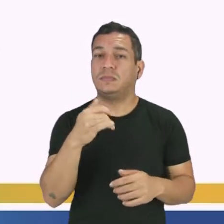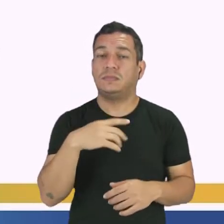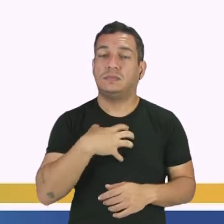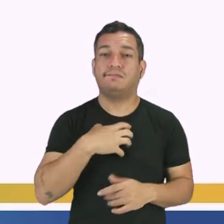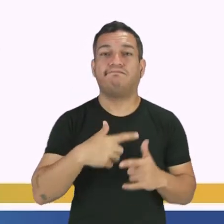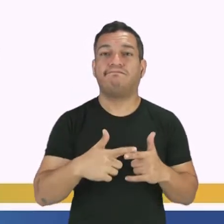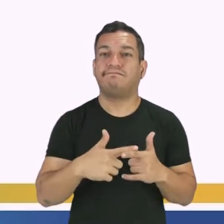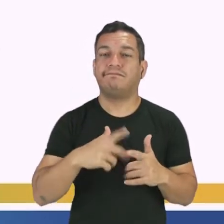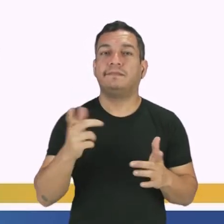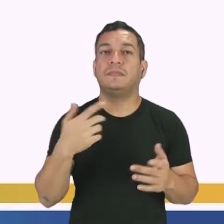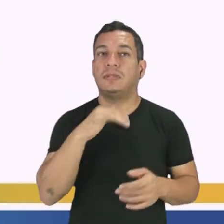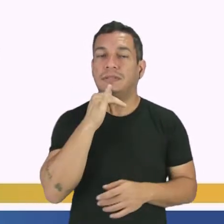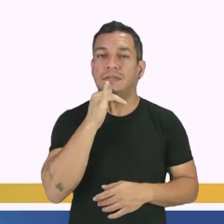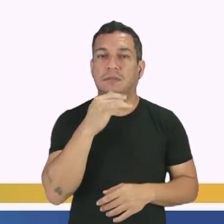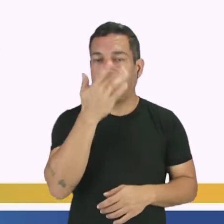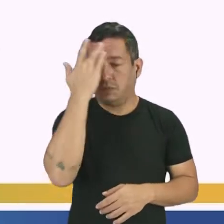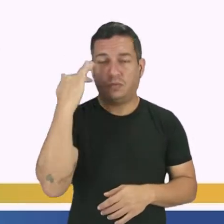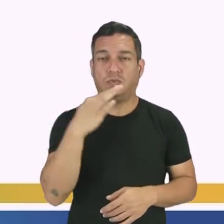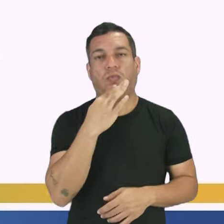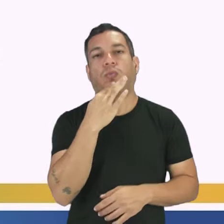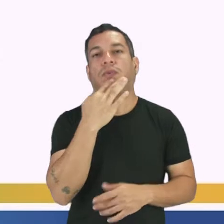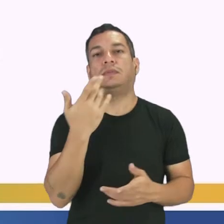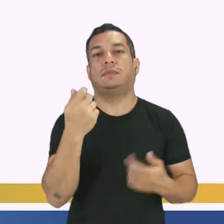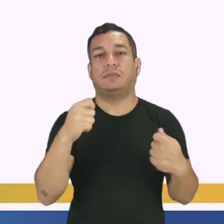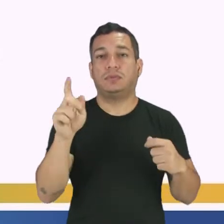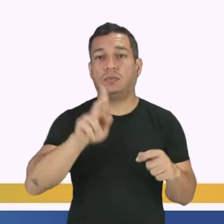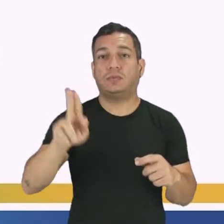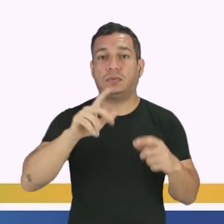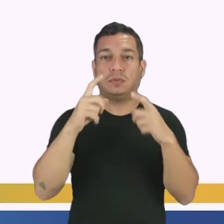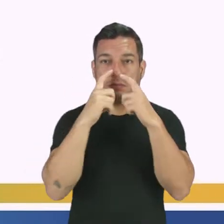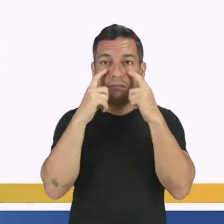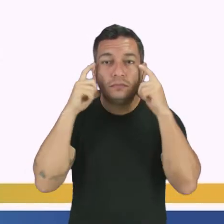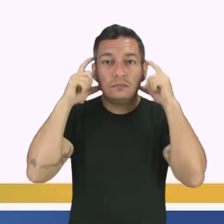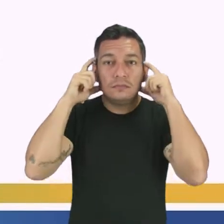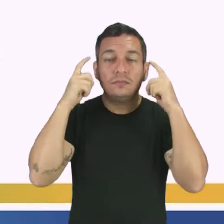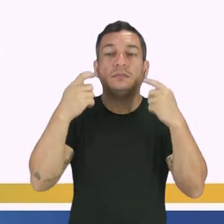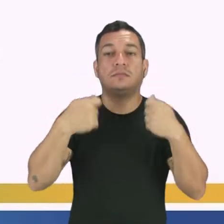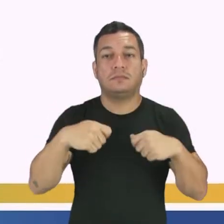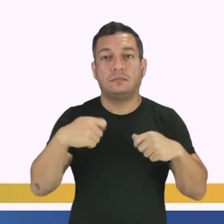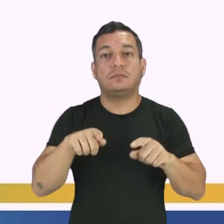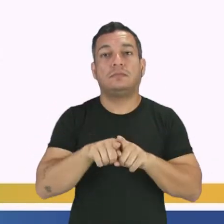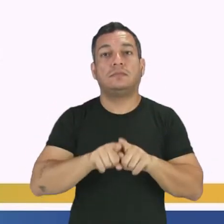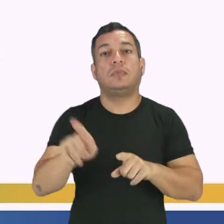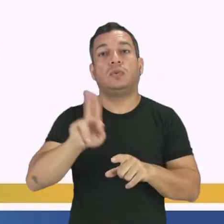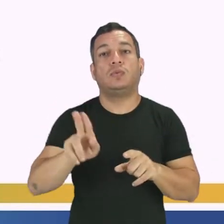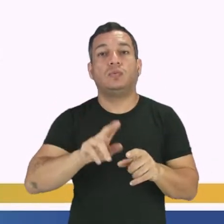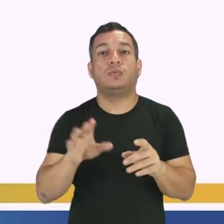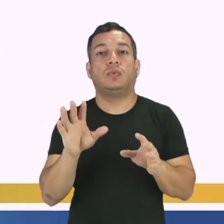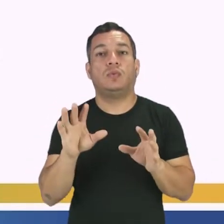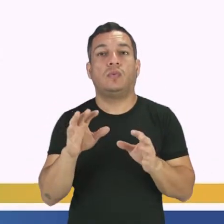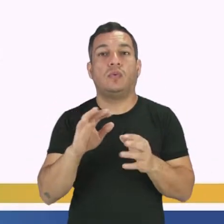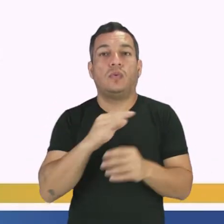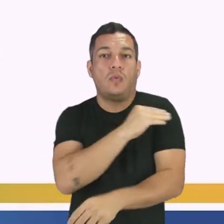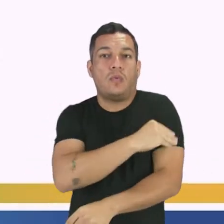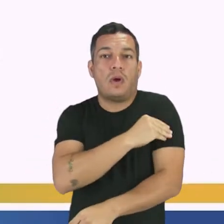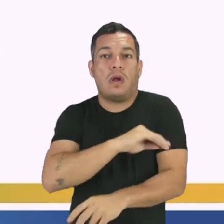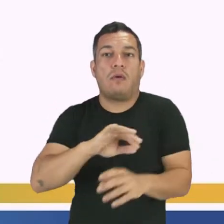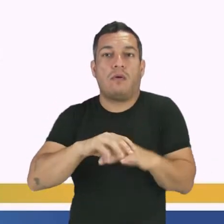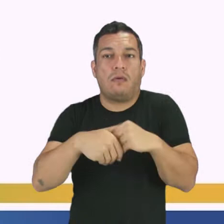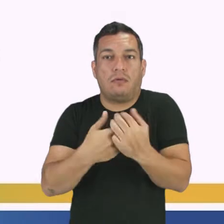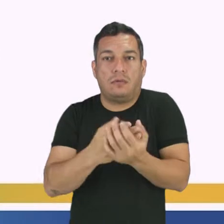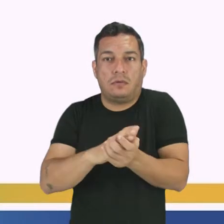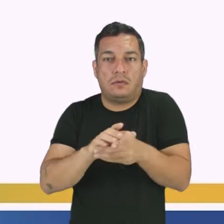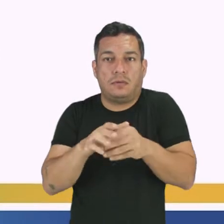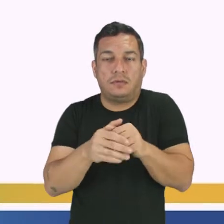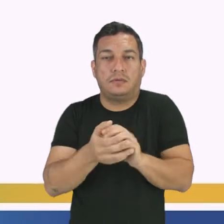conhece que é preciso usar máscara, que é preciso fazer o uso do álcool em gel, ela chega